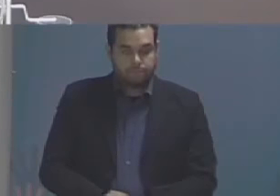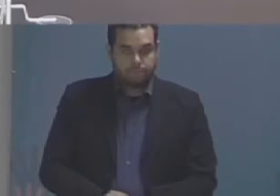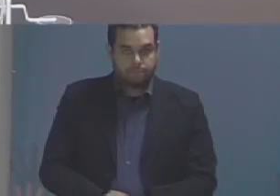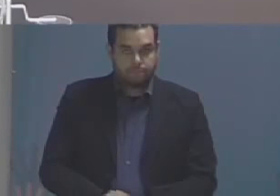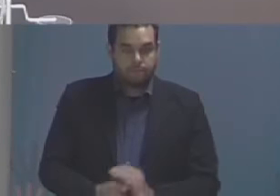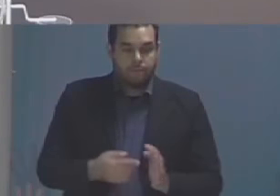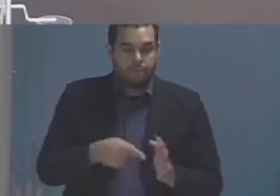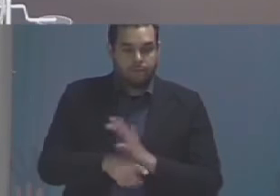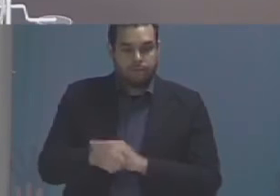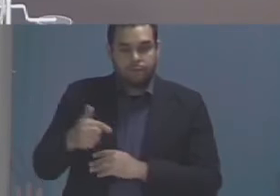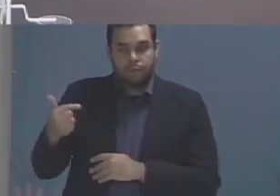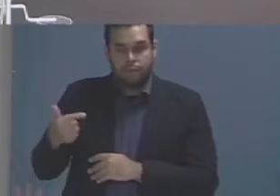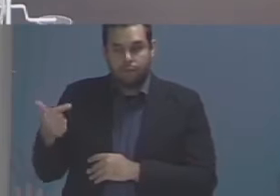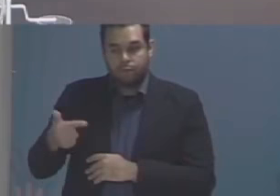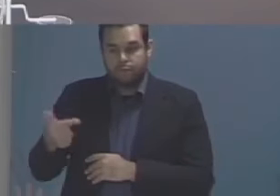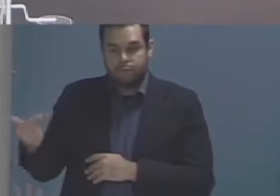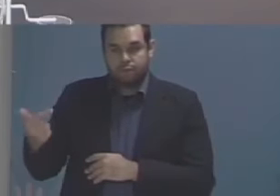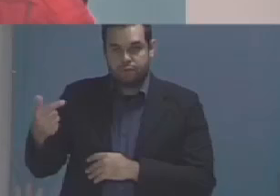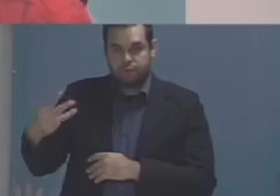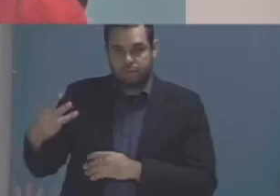Chapa 23.